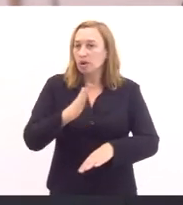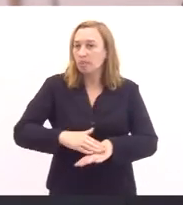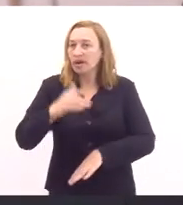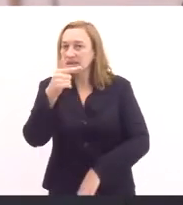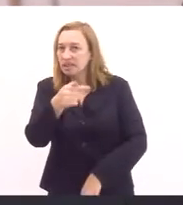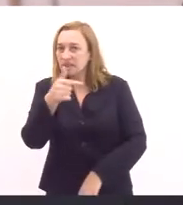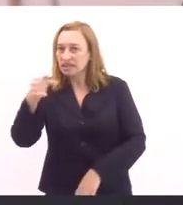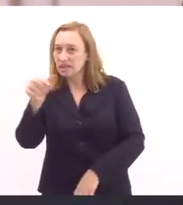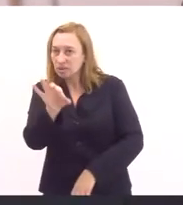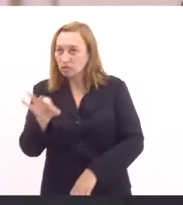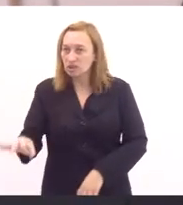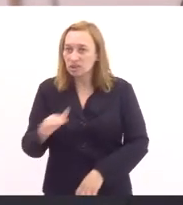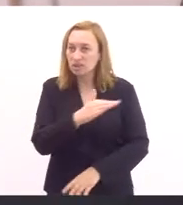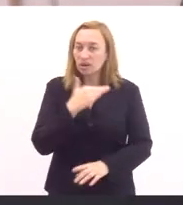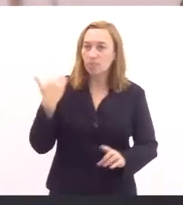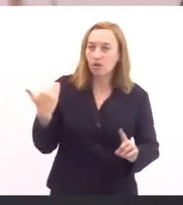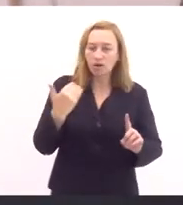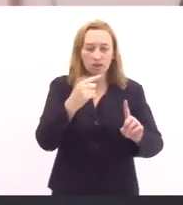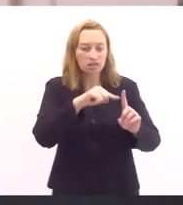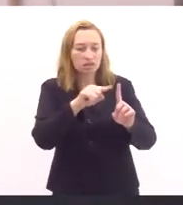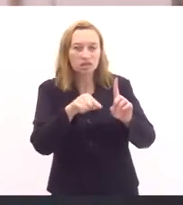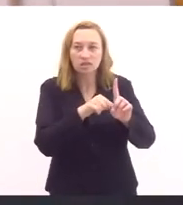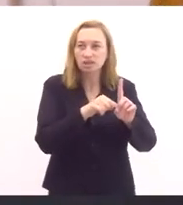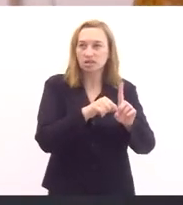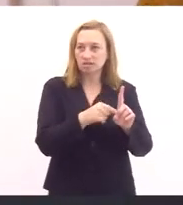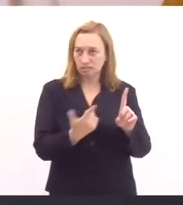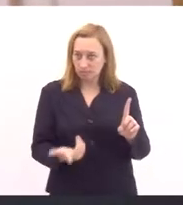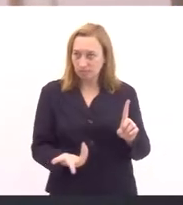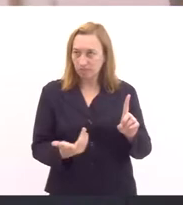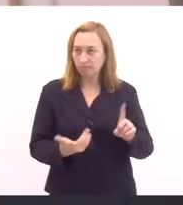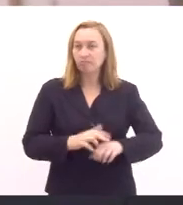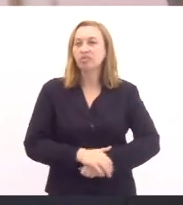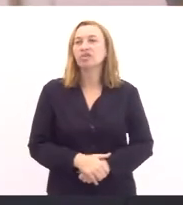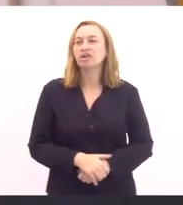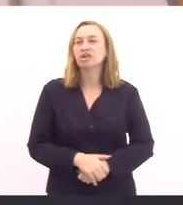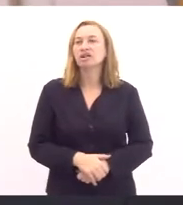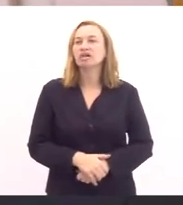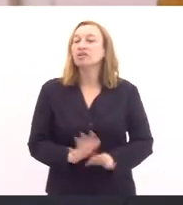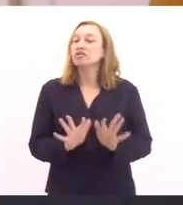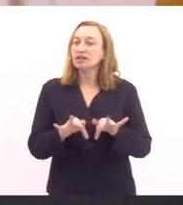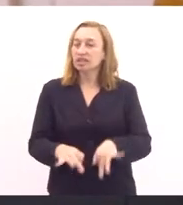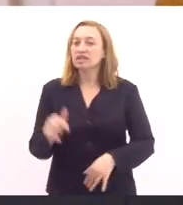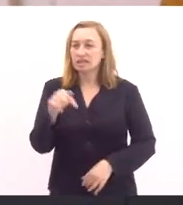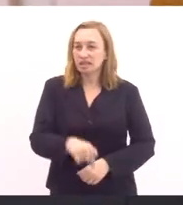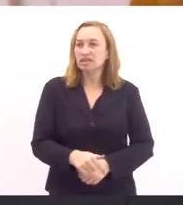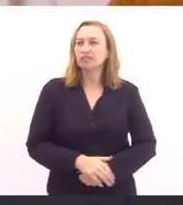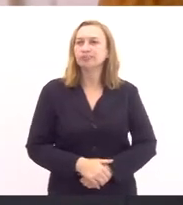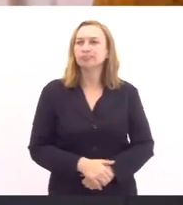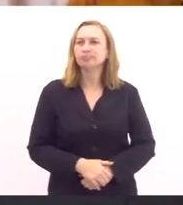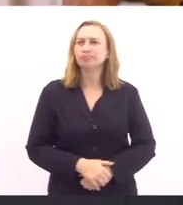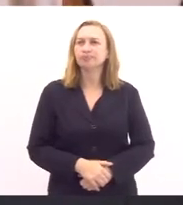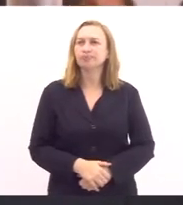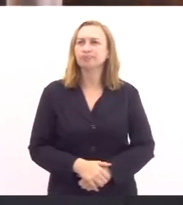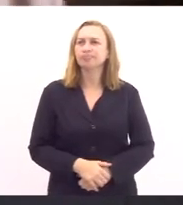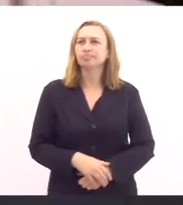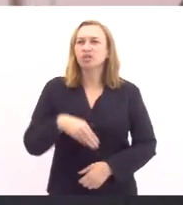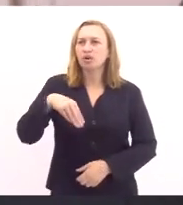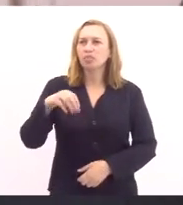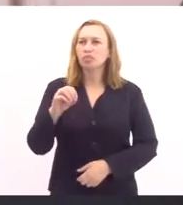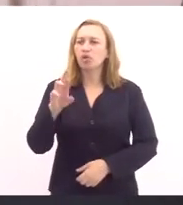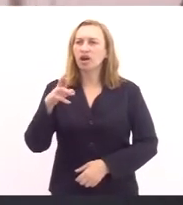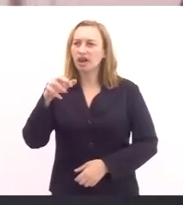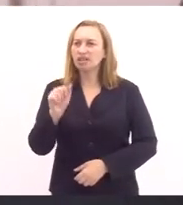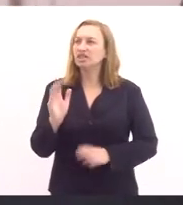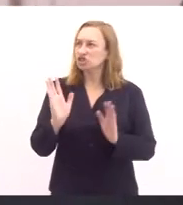cento da mortalidade materna dito isso encerro aqui e Morgana